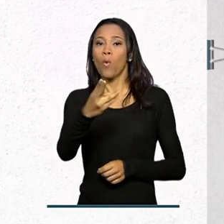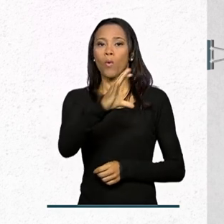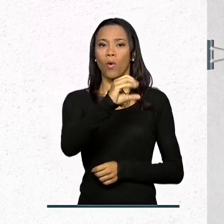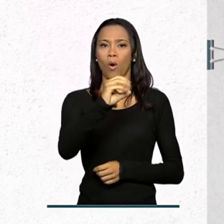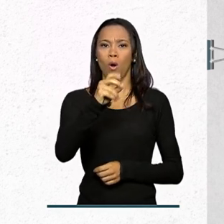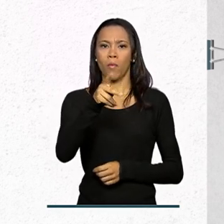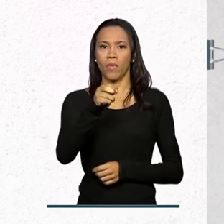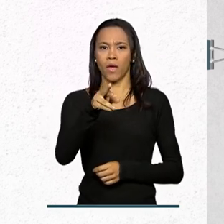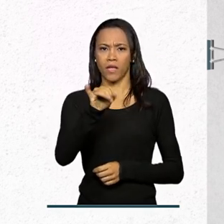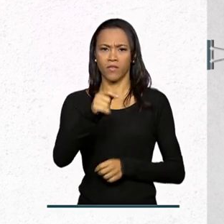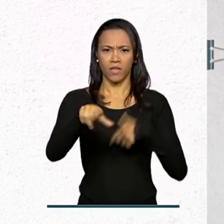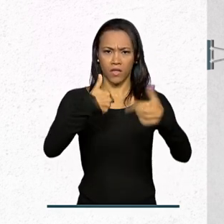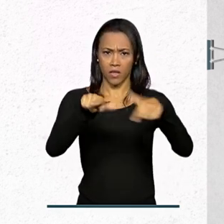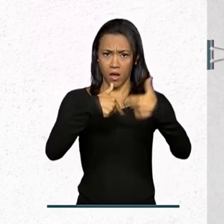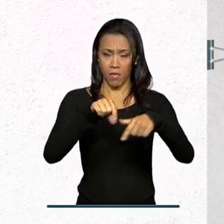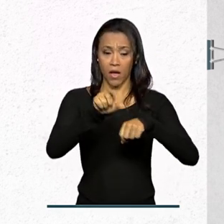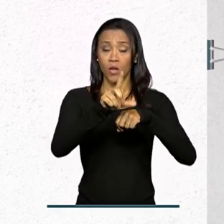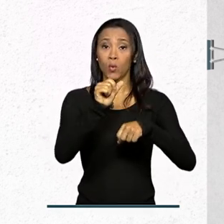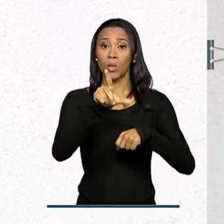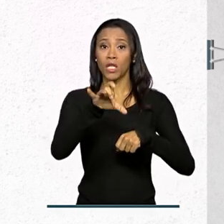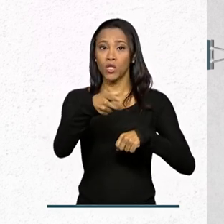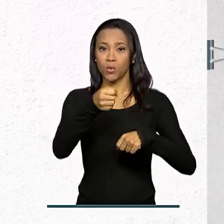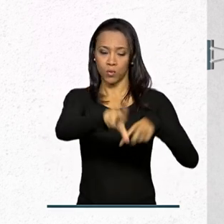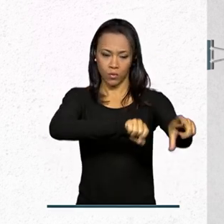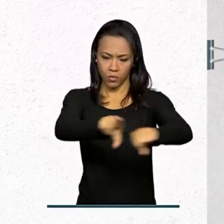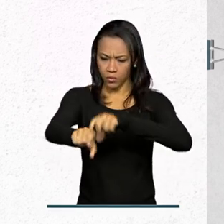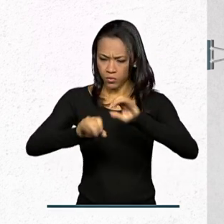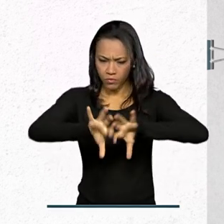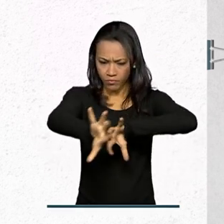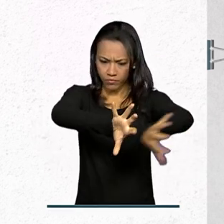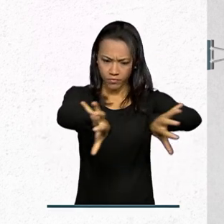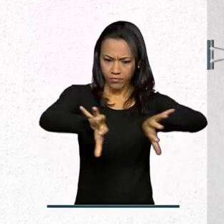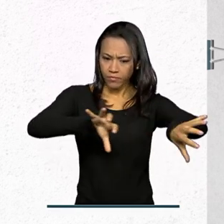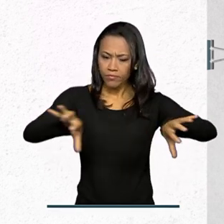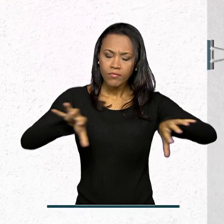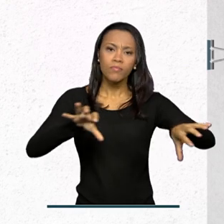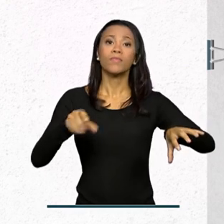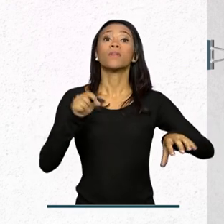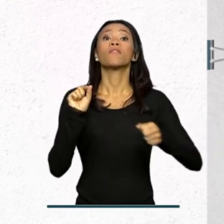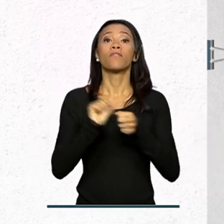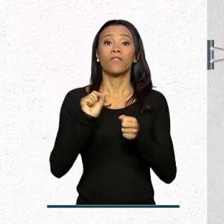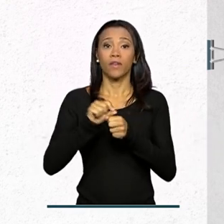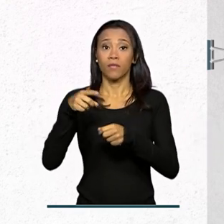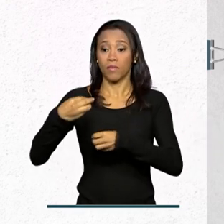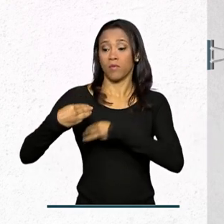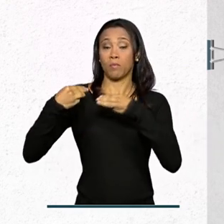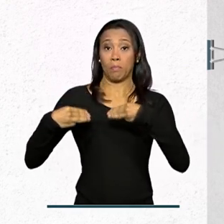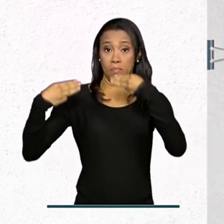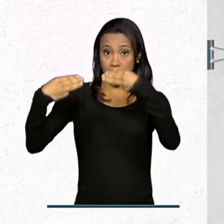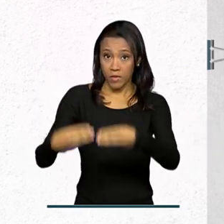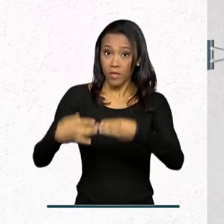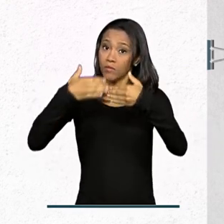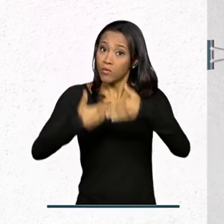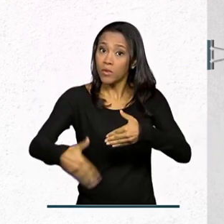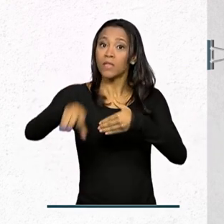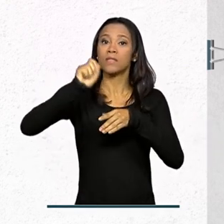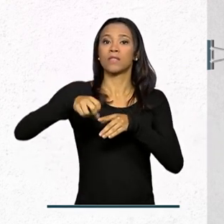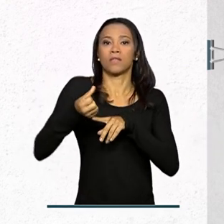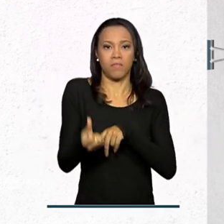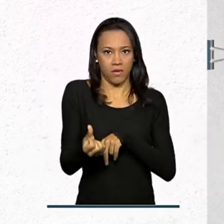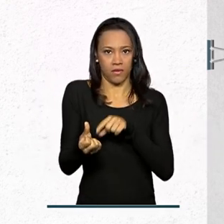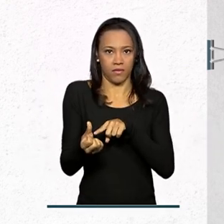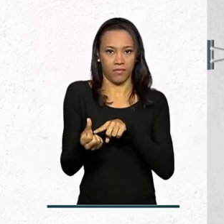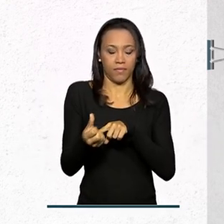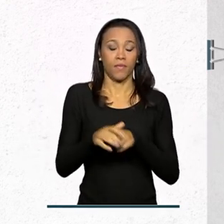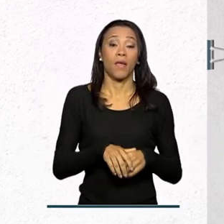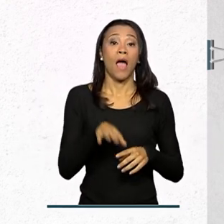cooperativas de catadores de material reciclável que irão fazer a coleta seletiva dos resíduos produzidos pelo Ministério durante 6 meses.